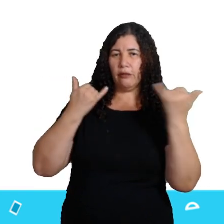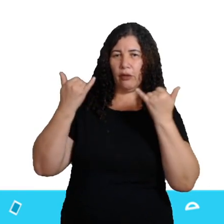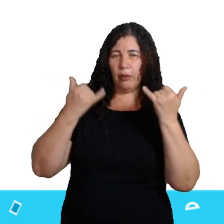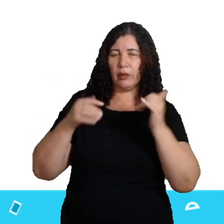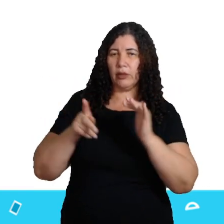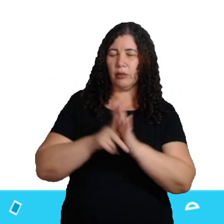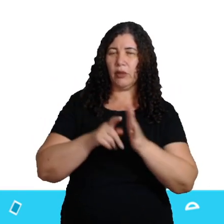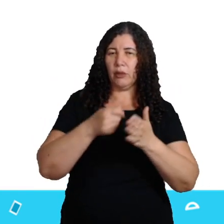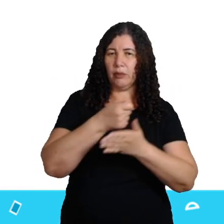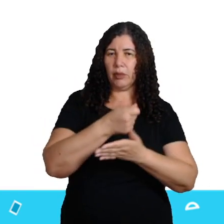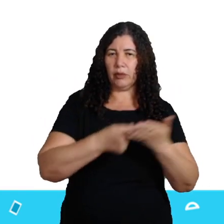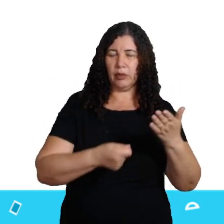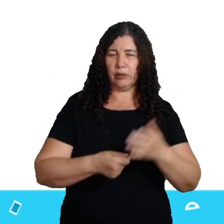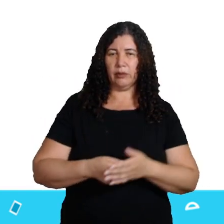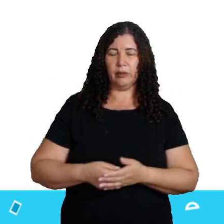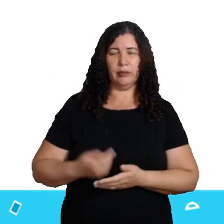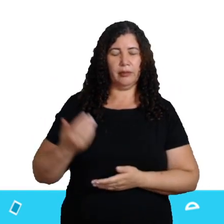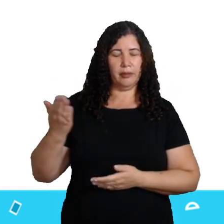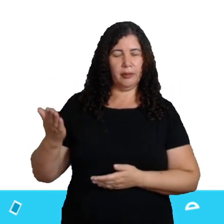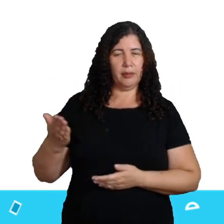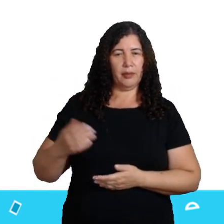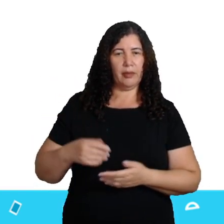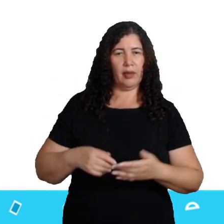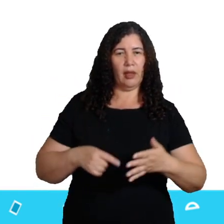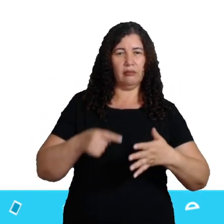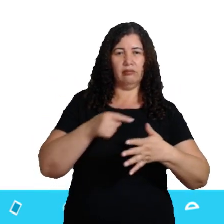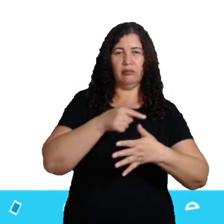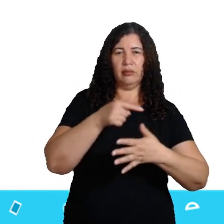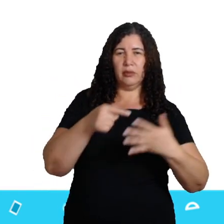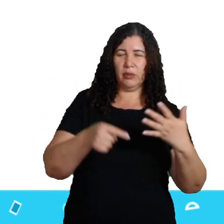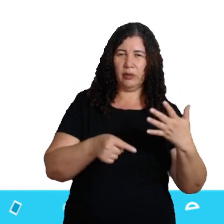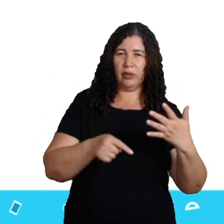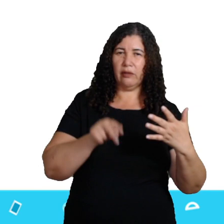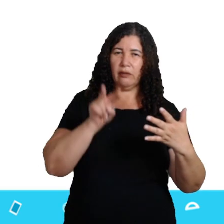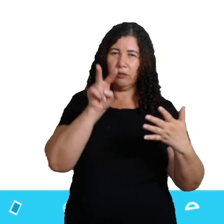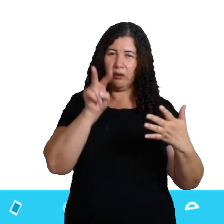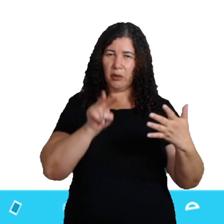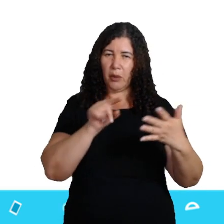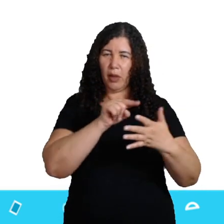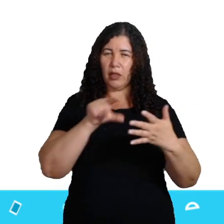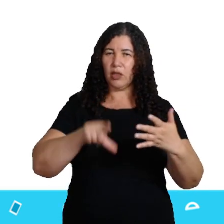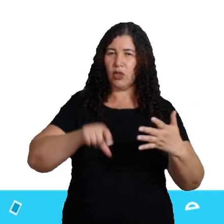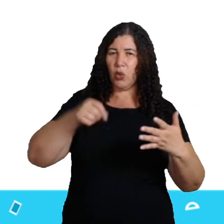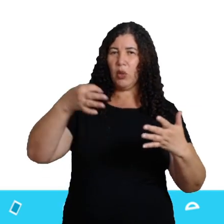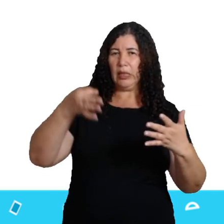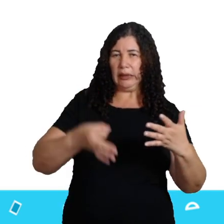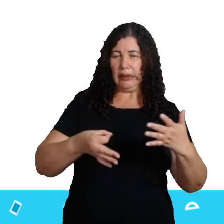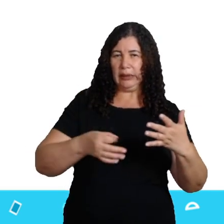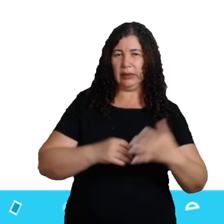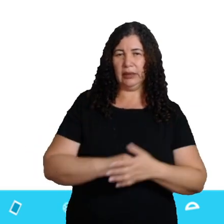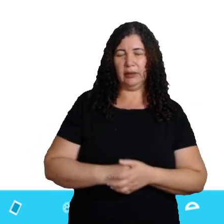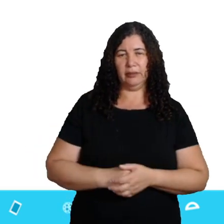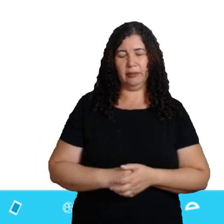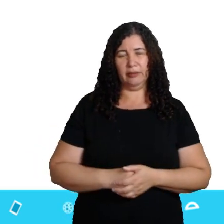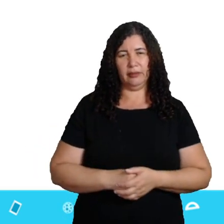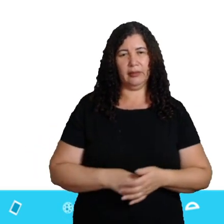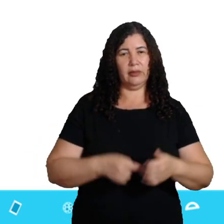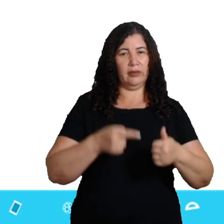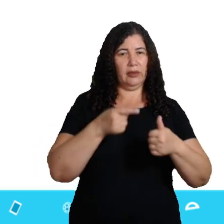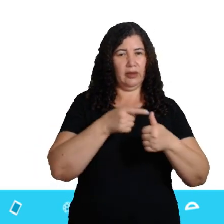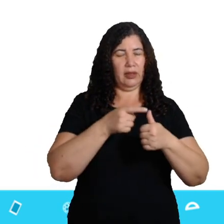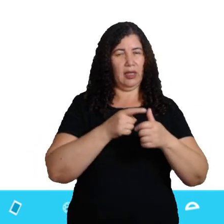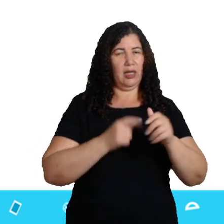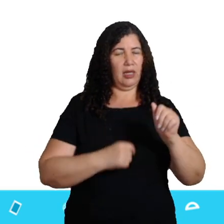são: gostar daquilo que é gostável é fácil? Ora, vamos continuar aqui.